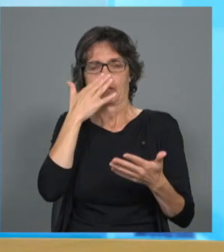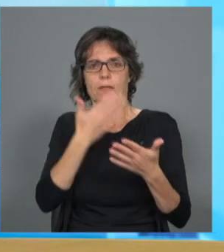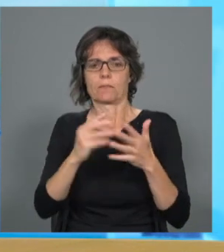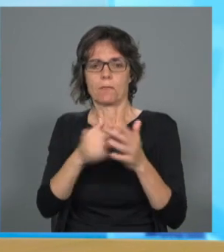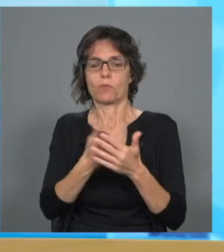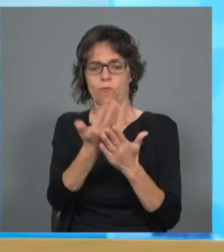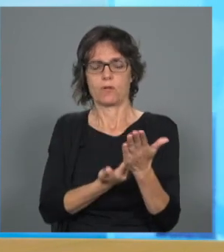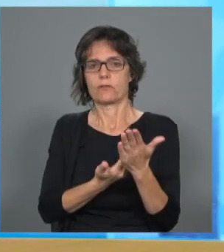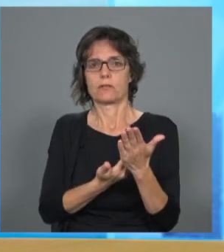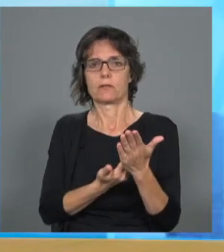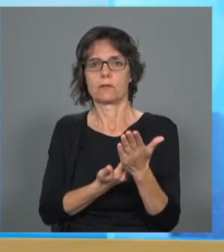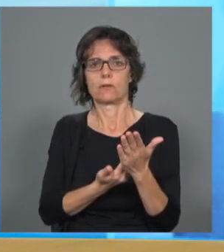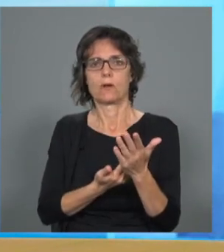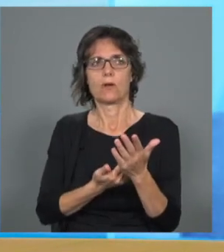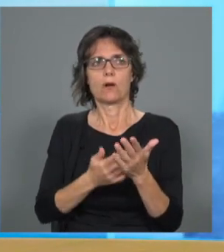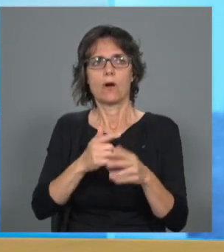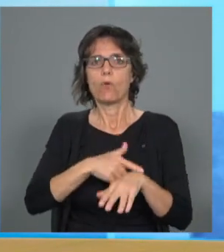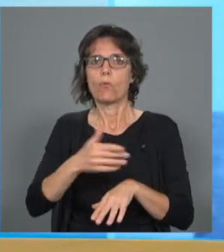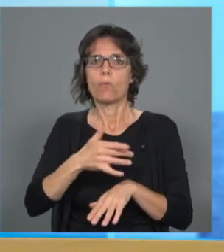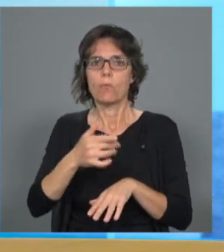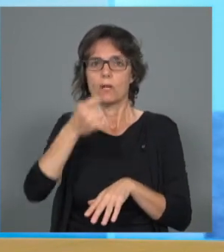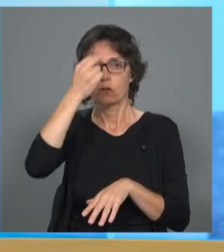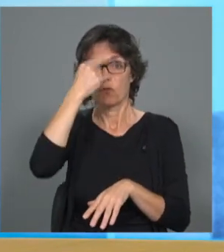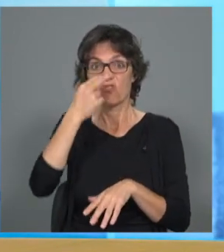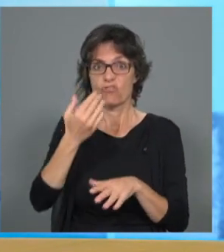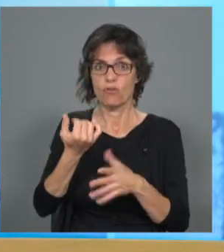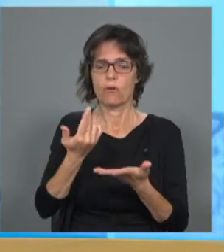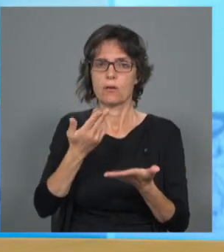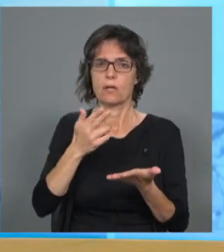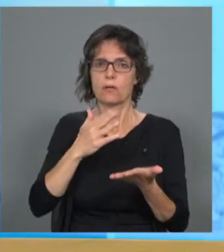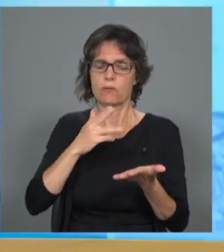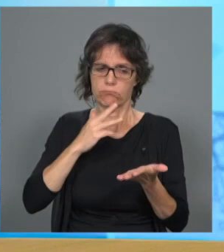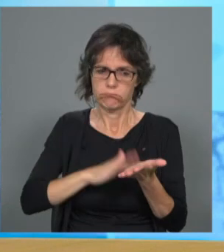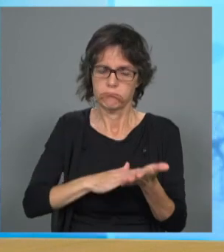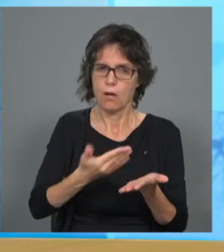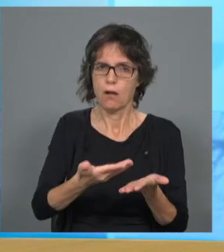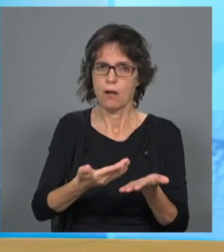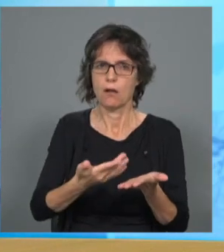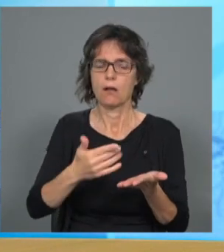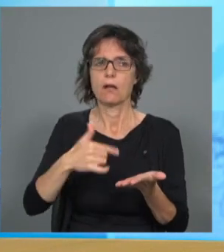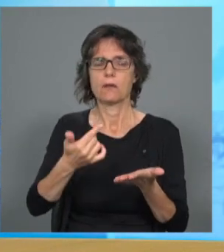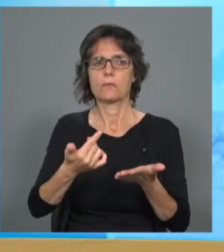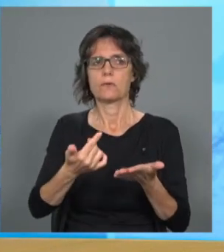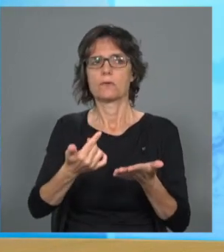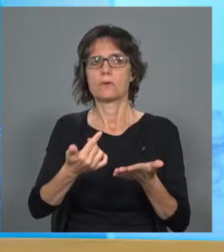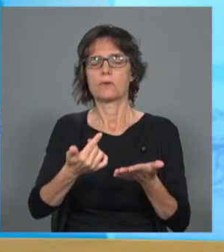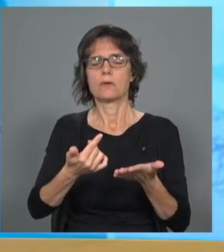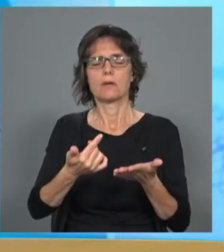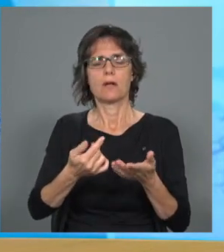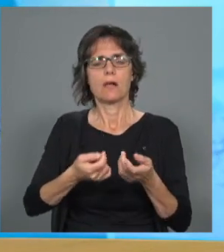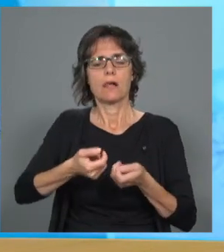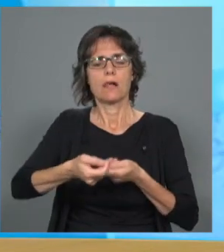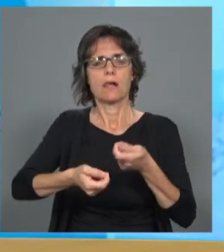coloca perante uma realidade histórica, estudada, provada, comprovada, e depois ao mesmo tempo vai-nos pondo sempre face ao